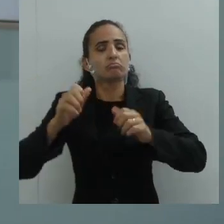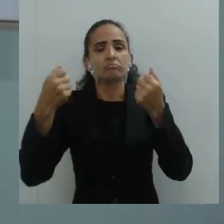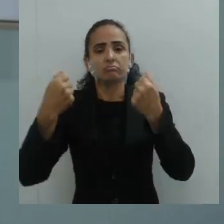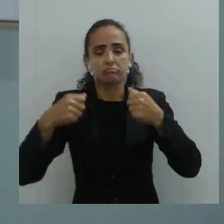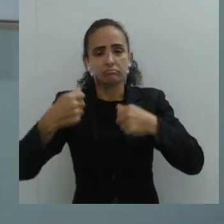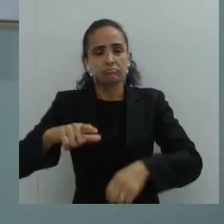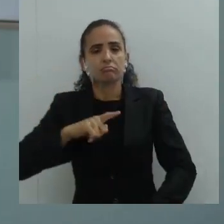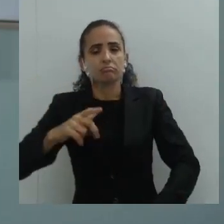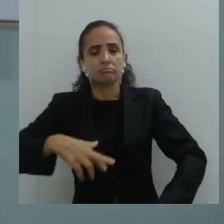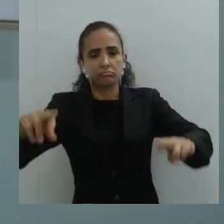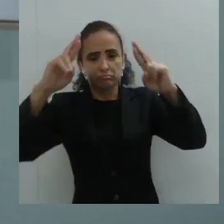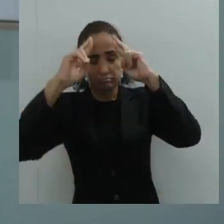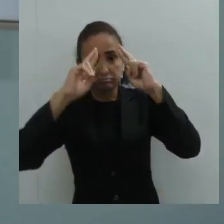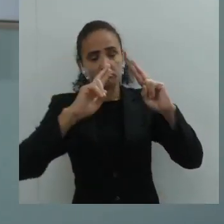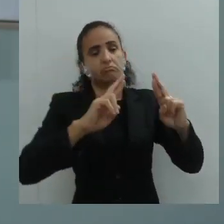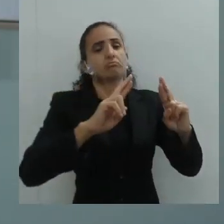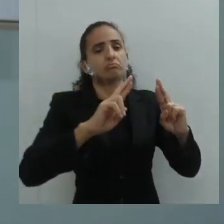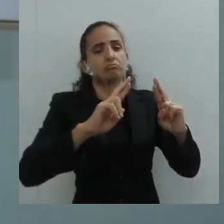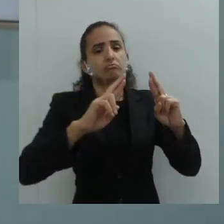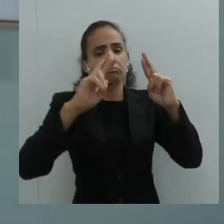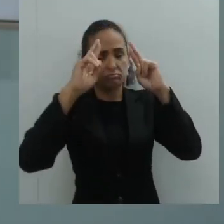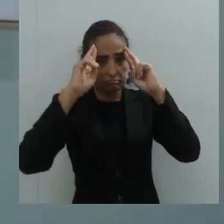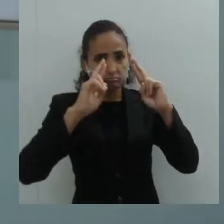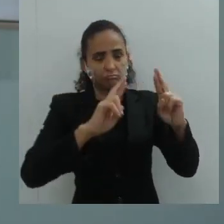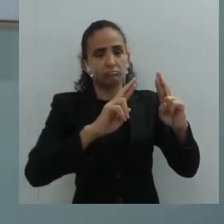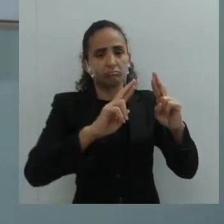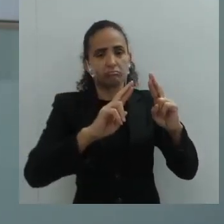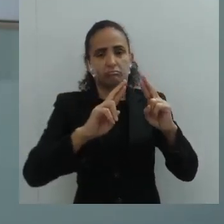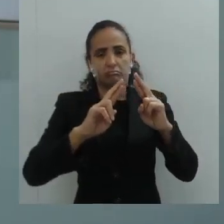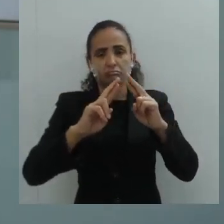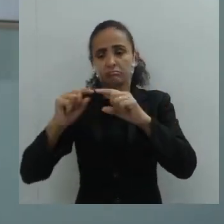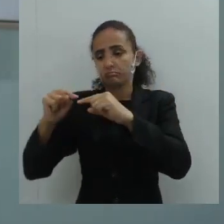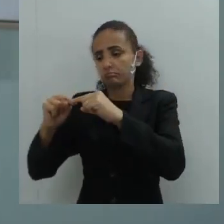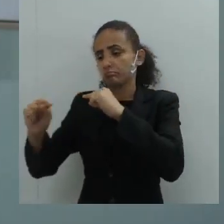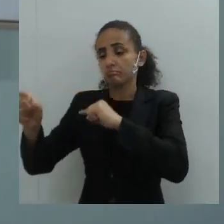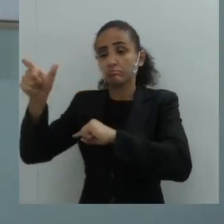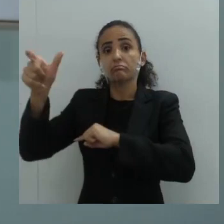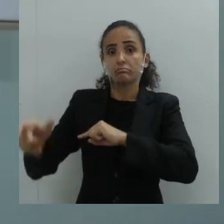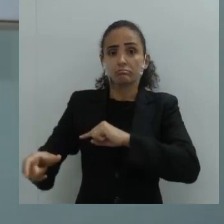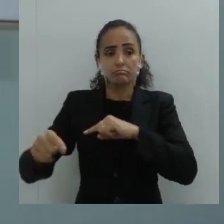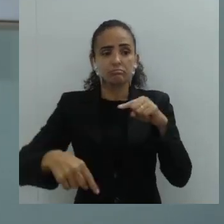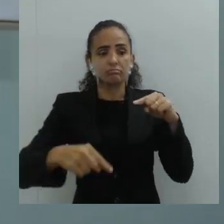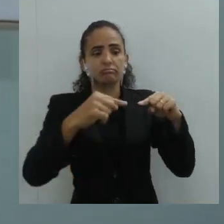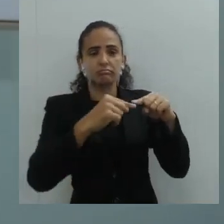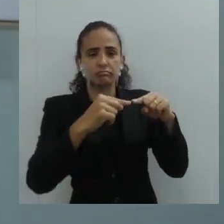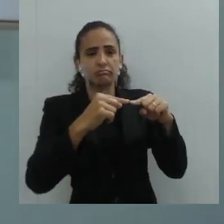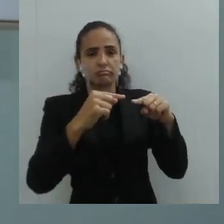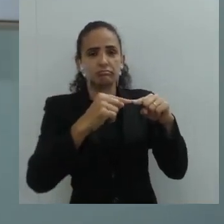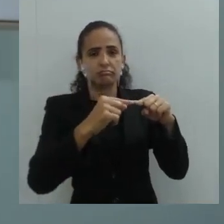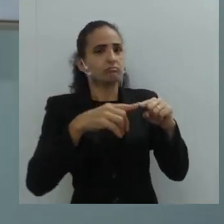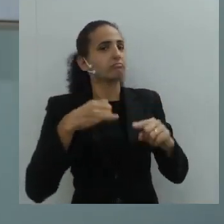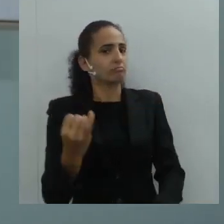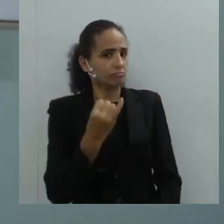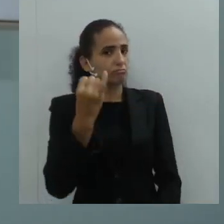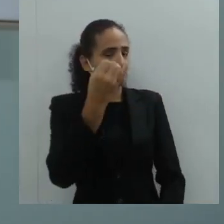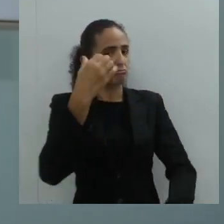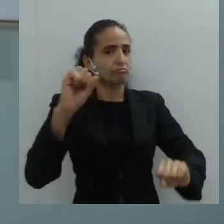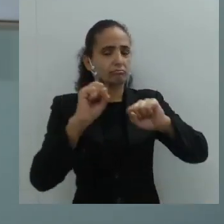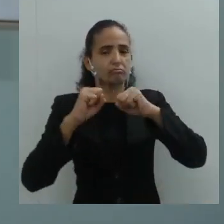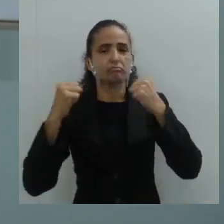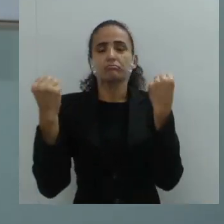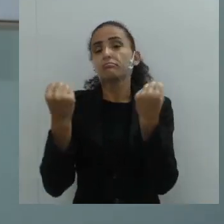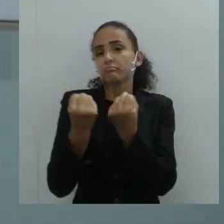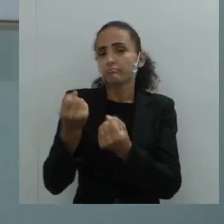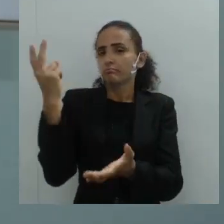E temos que ser contra aqui aos discursos de ódio que são circundantes na sociedade.